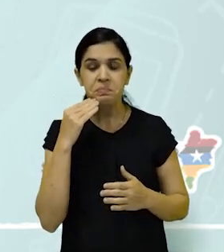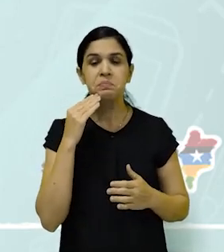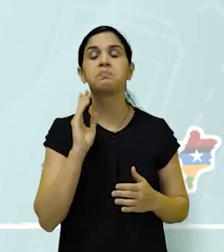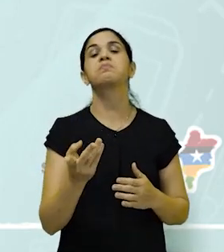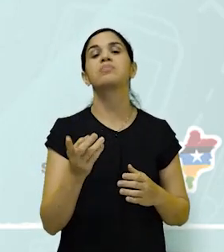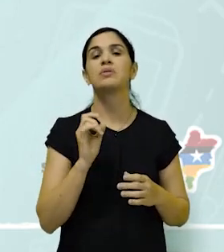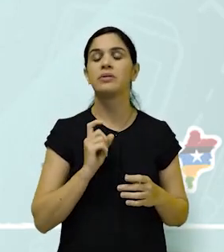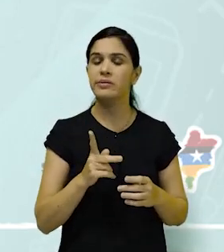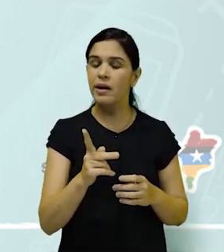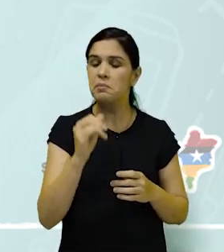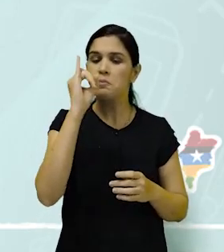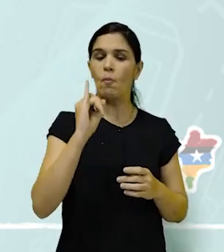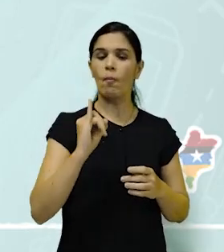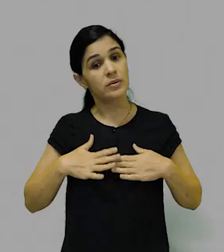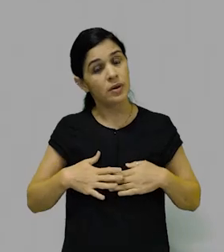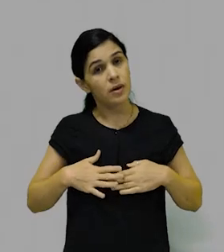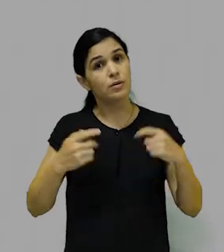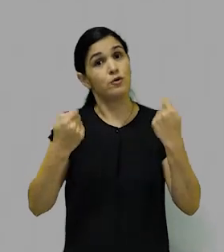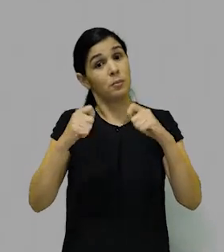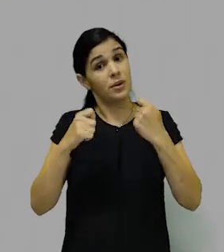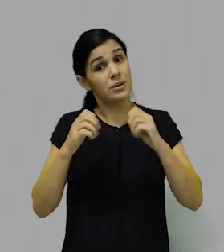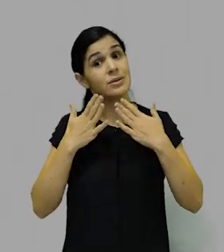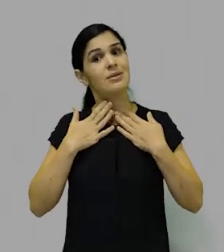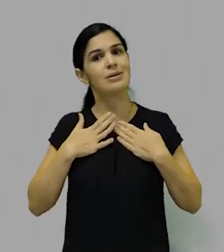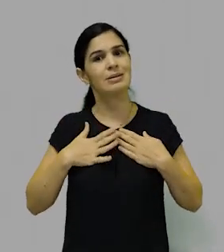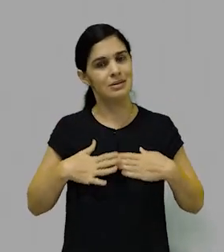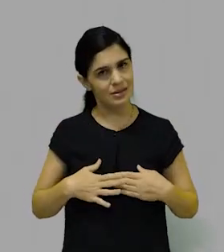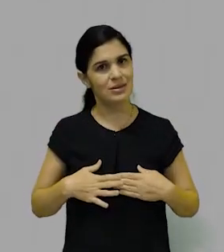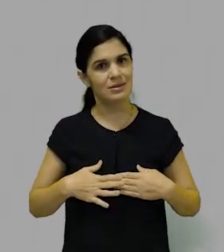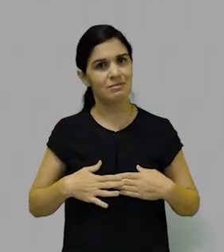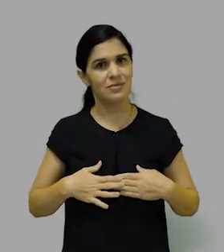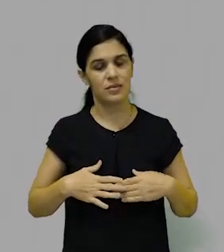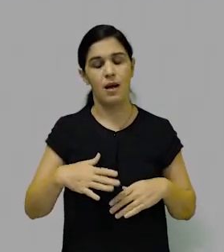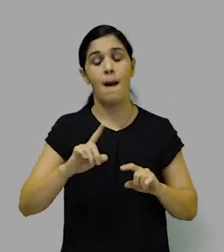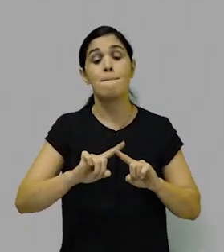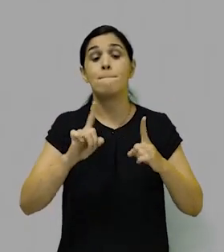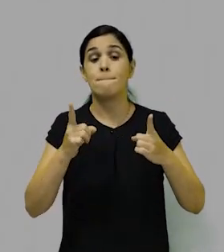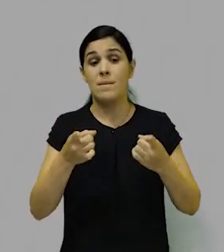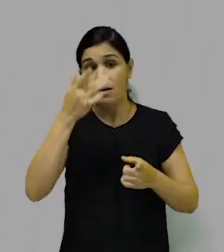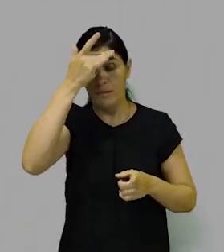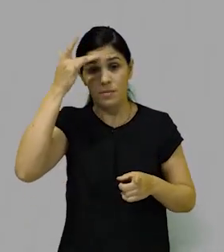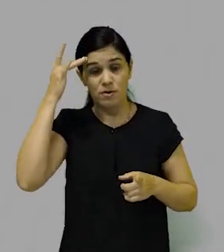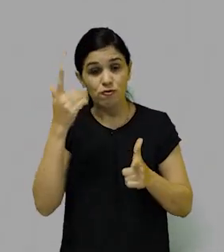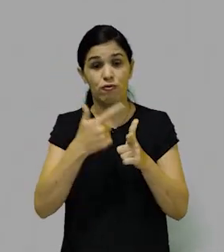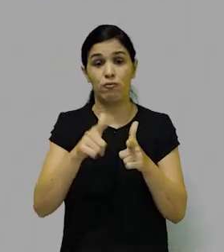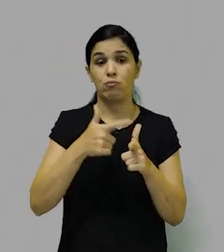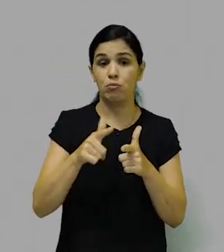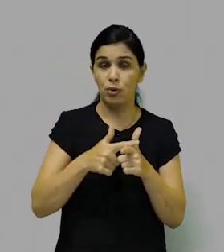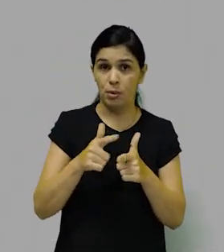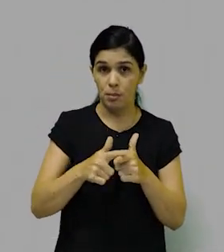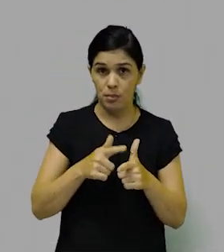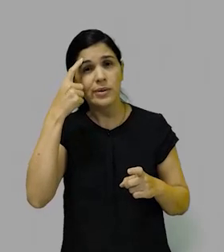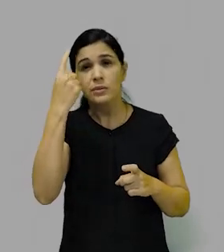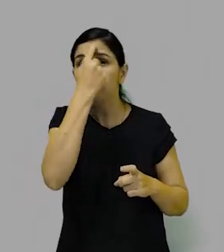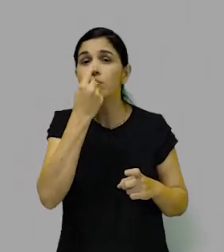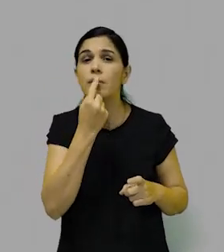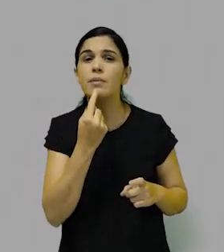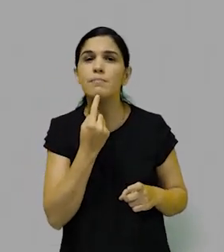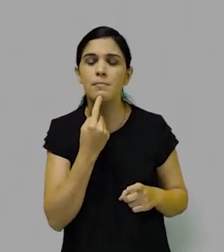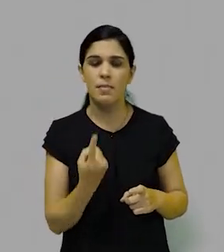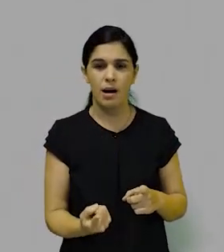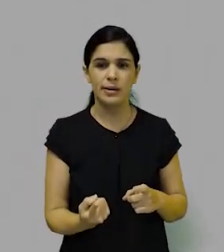que os lipídios, eles funcionam como um isolante térmico. Ora, se eu tenho pouca porcentagem de gordura no meu organismo, eu não vou